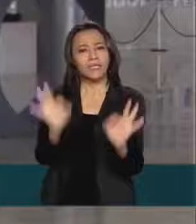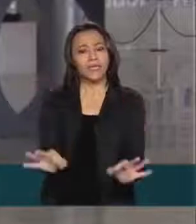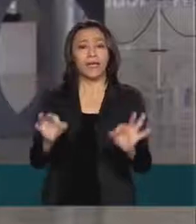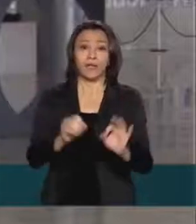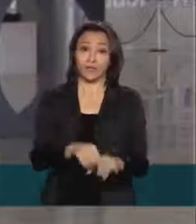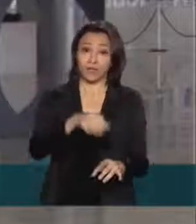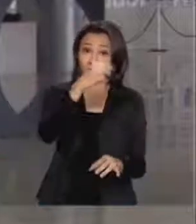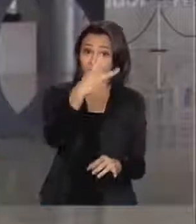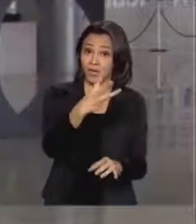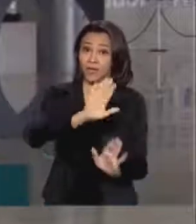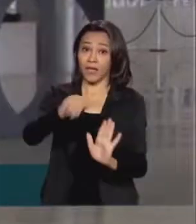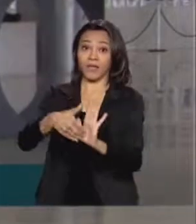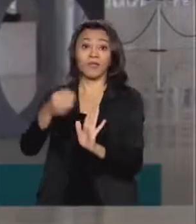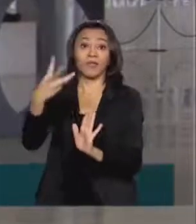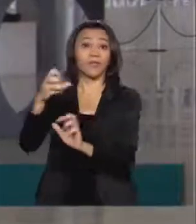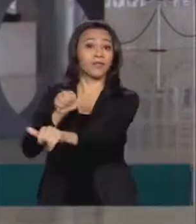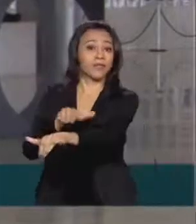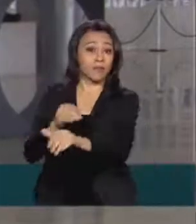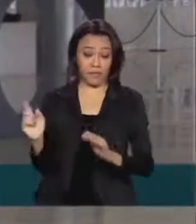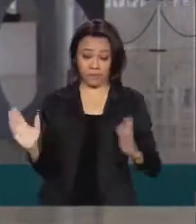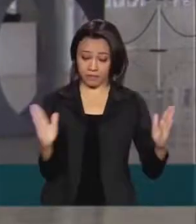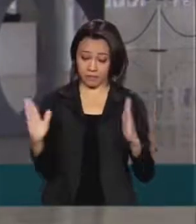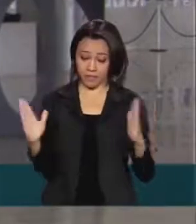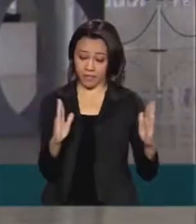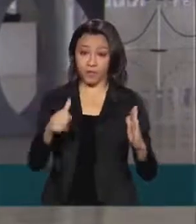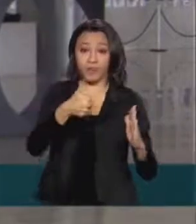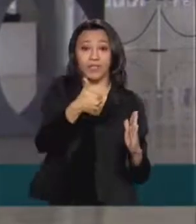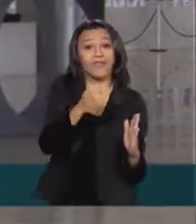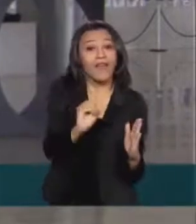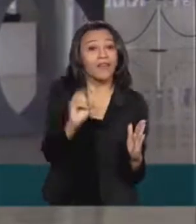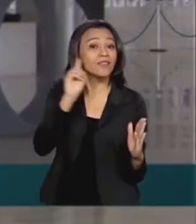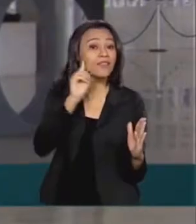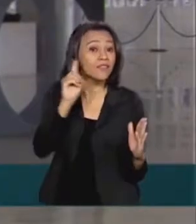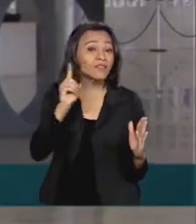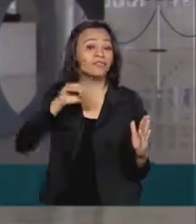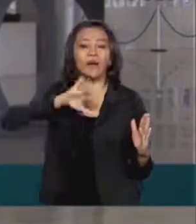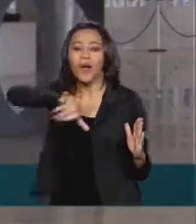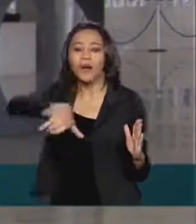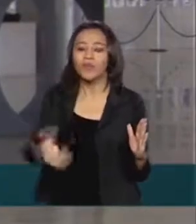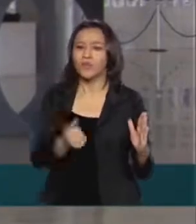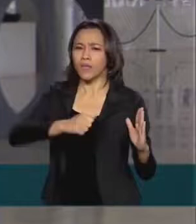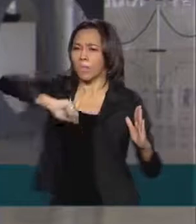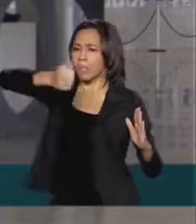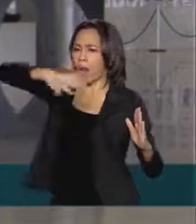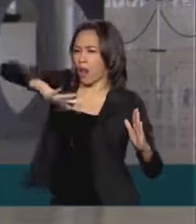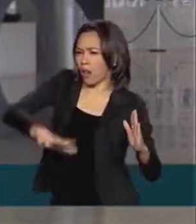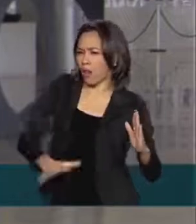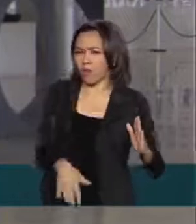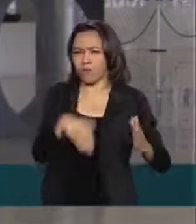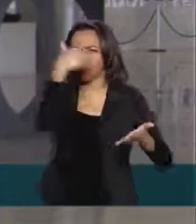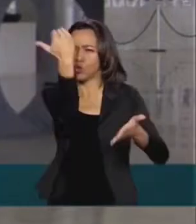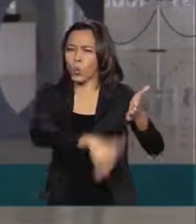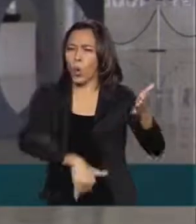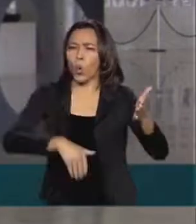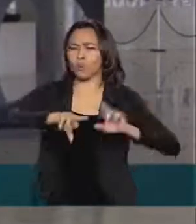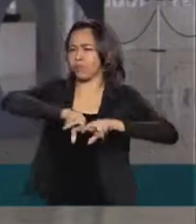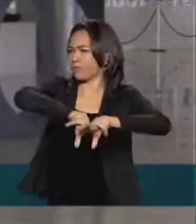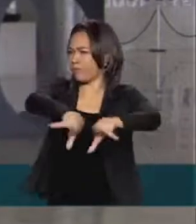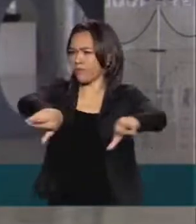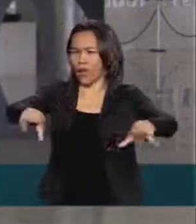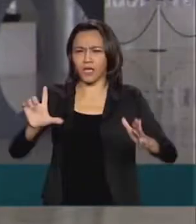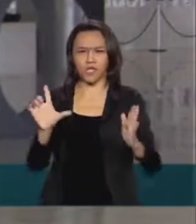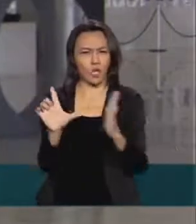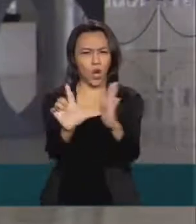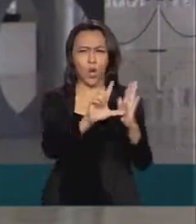de setembro. Nesses 10 dias, a população vai poder aproveitar aí descontos imperdíveis em milhares de lojas espalhadas